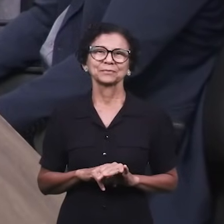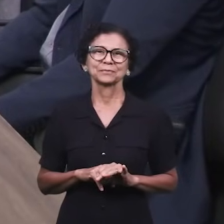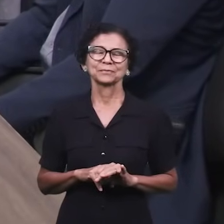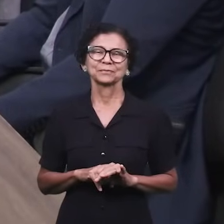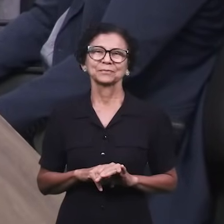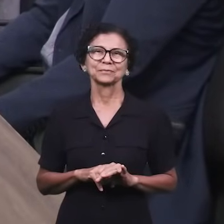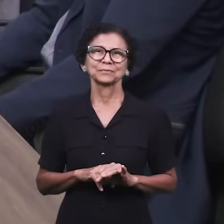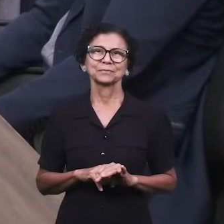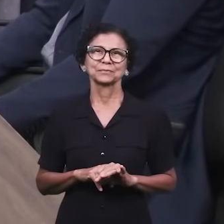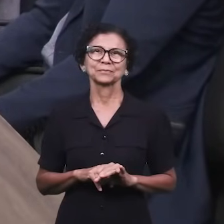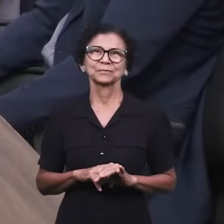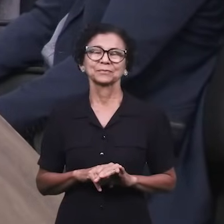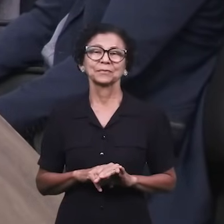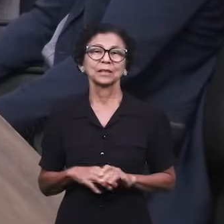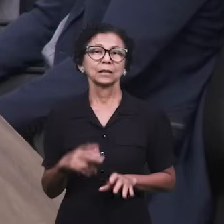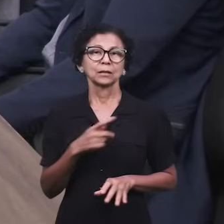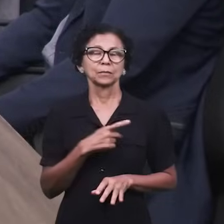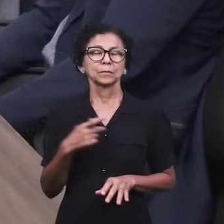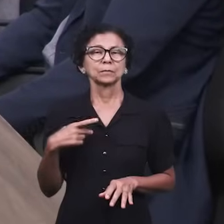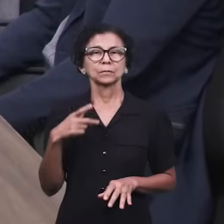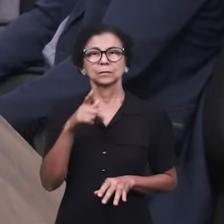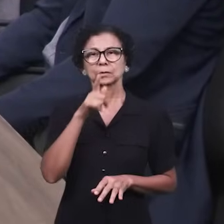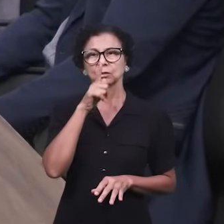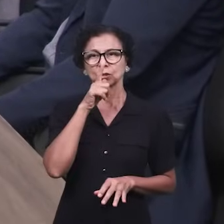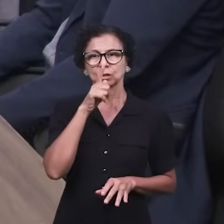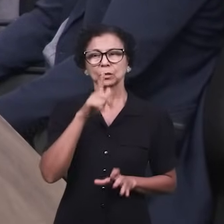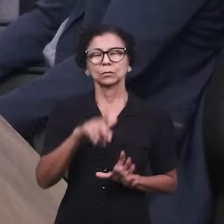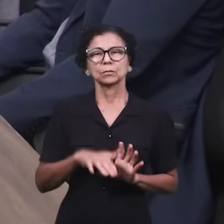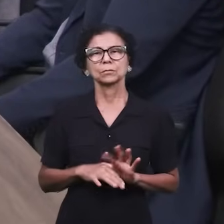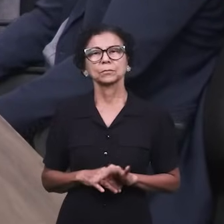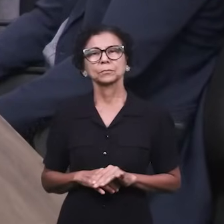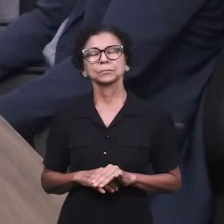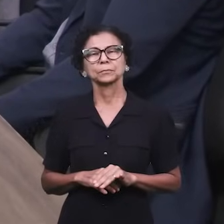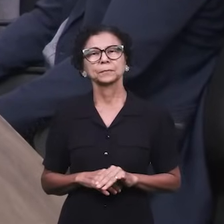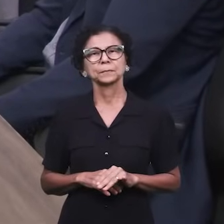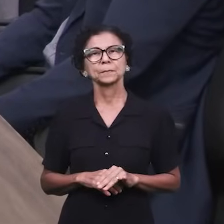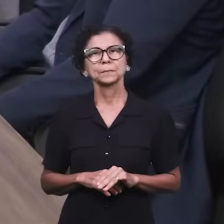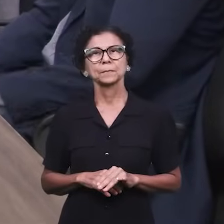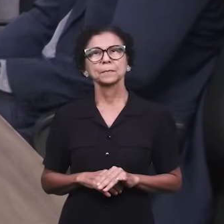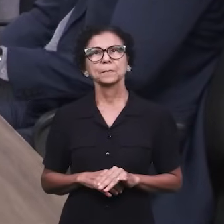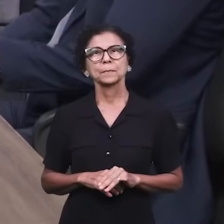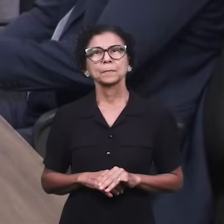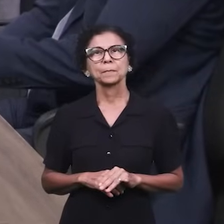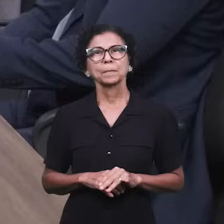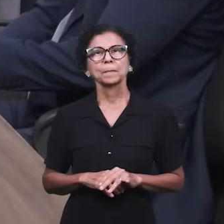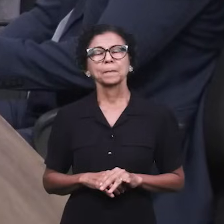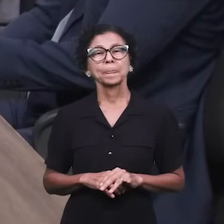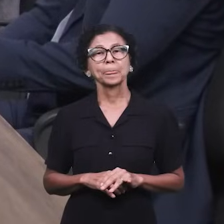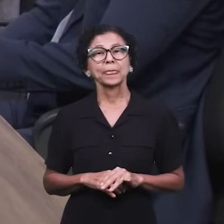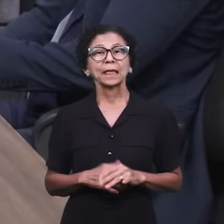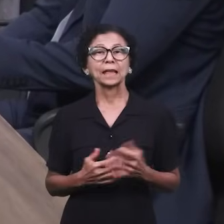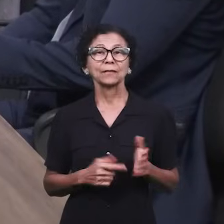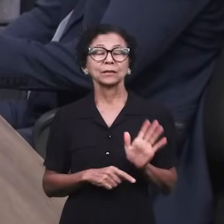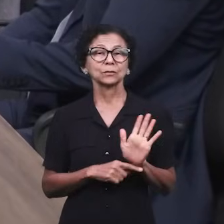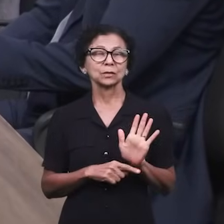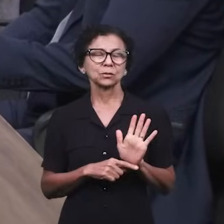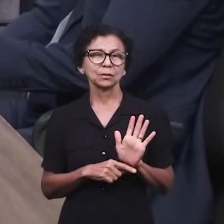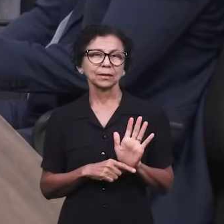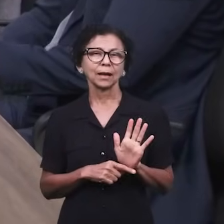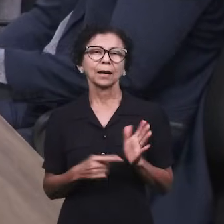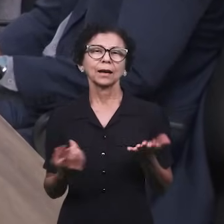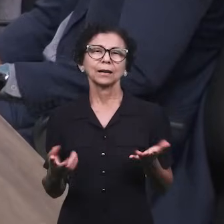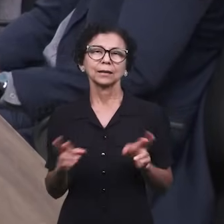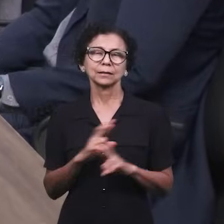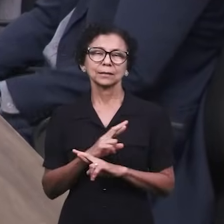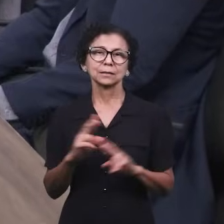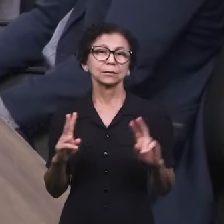programação. Maravilha, né? O pastor Gilson Souza está aqui conosco mais uma vez. Vai nos ajudar muito para tratar a